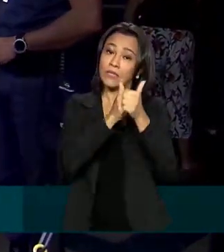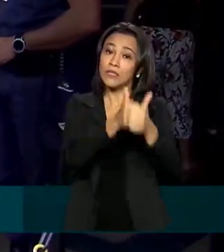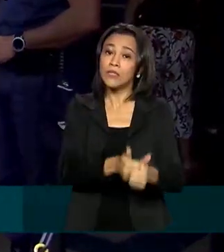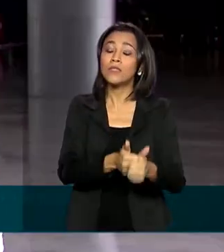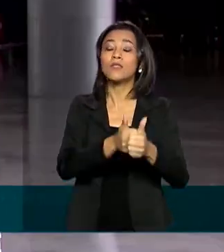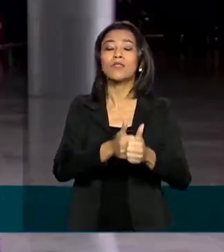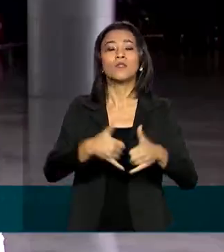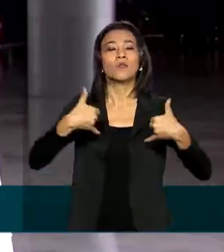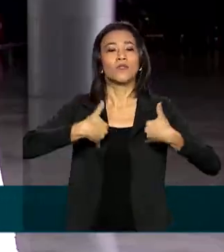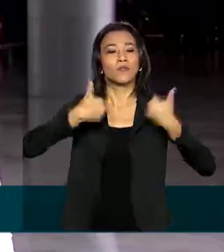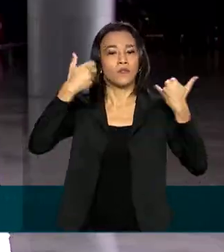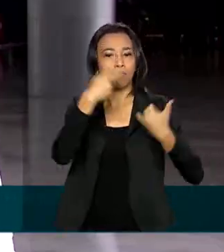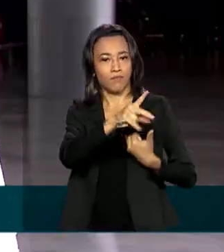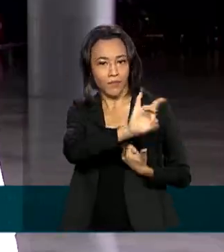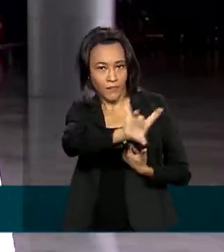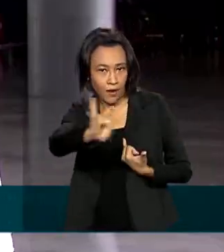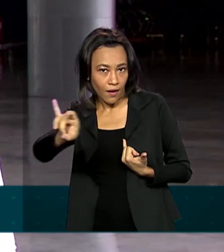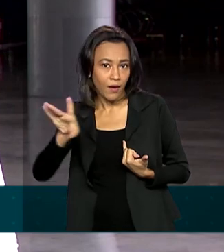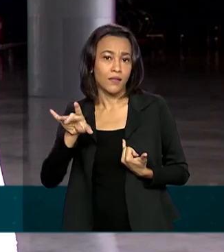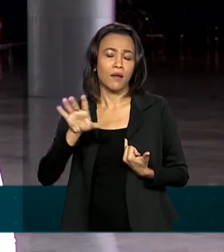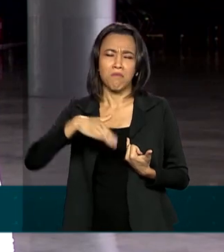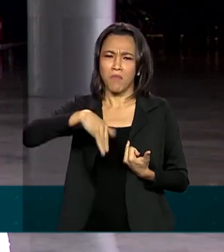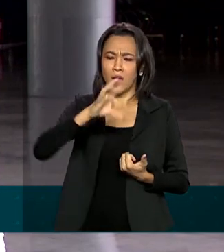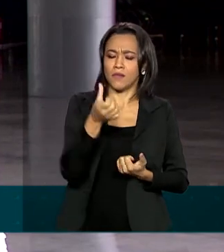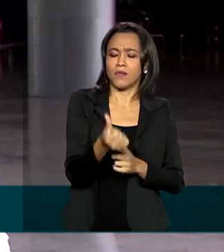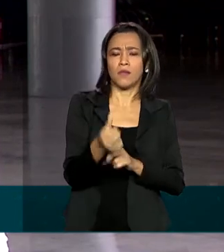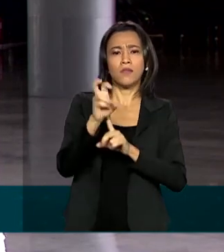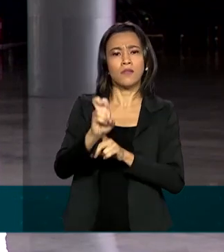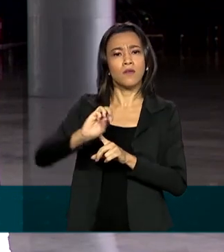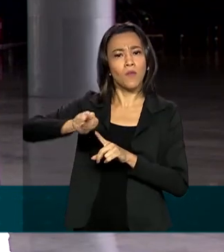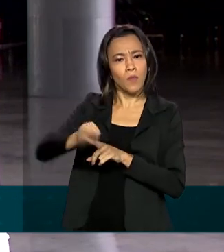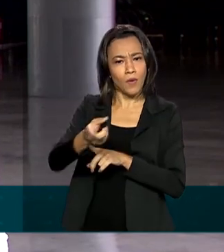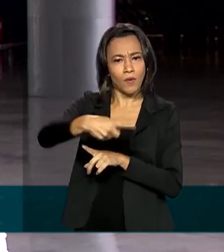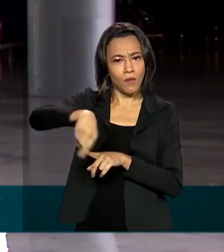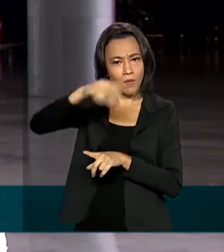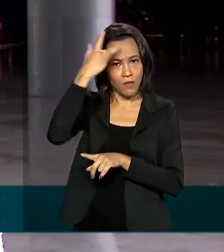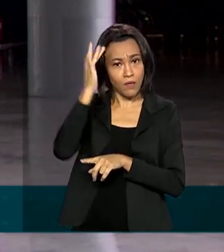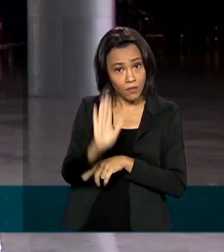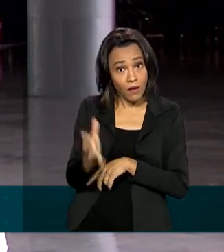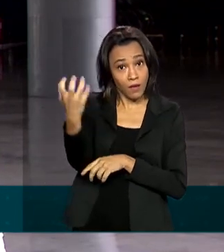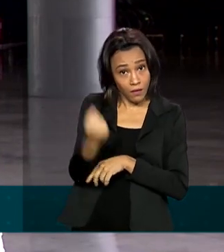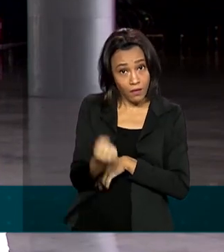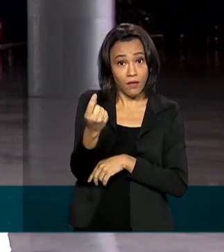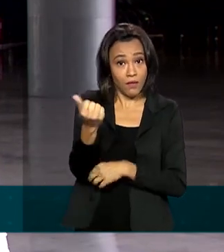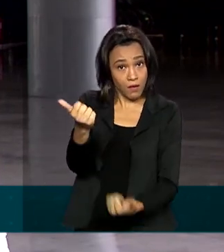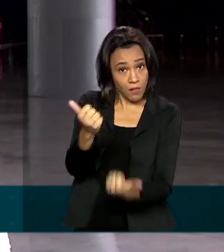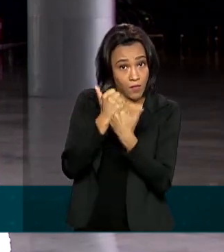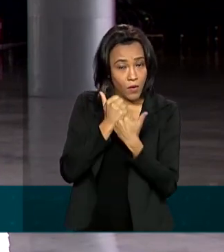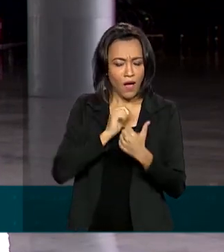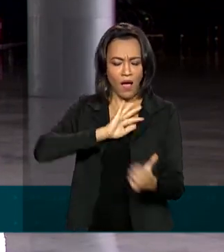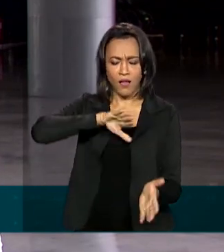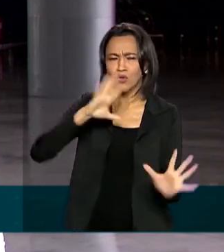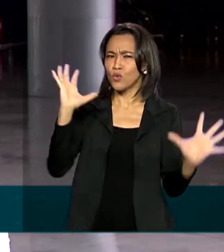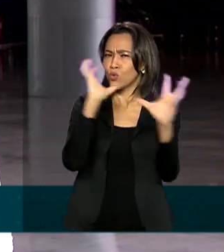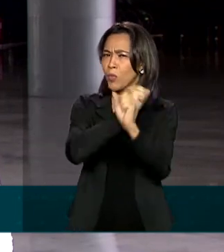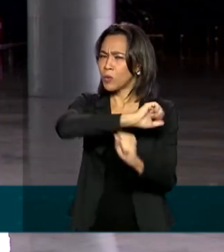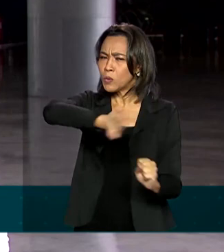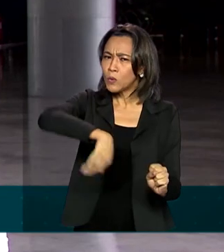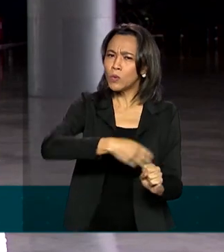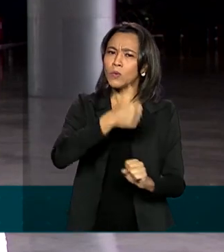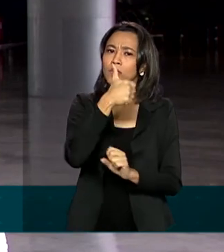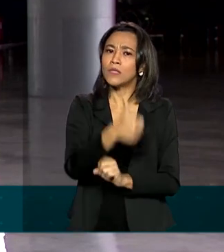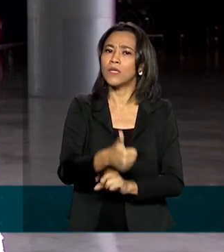nascimento. Mais de 65 milhões de brasileiros já receberam esse auxílio, totalizando até agora quase R